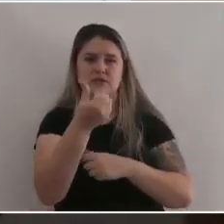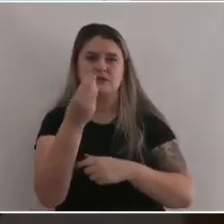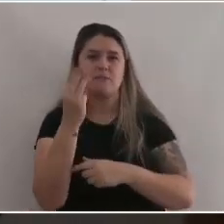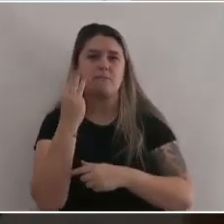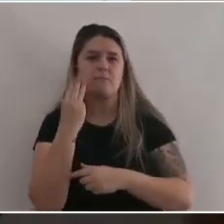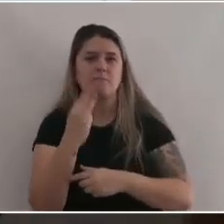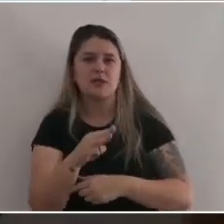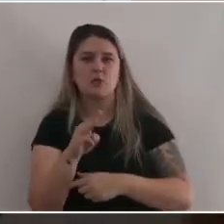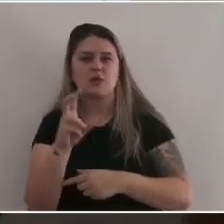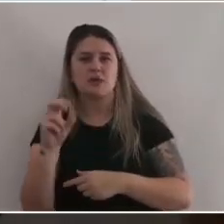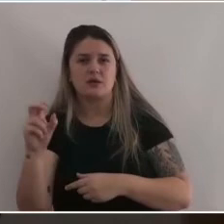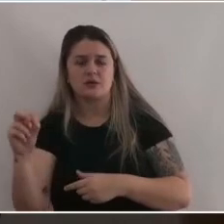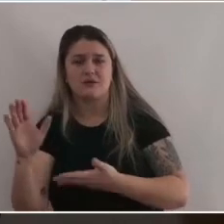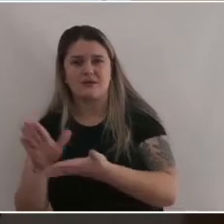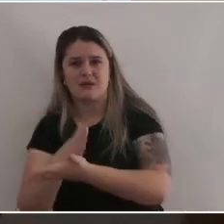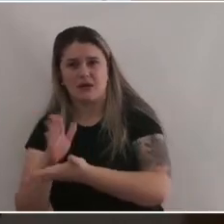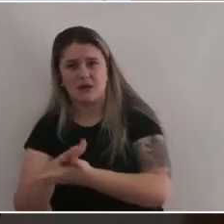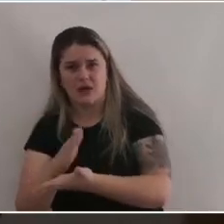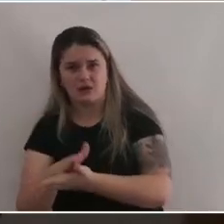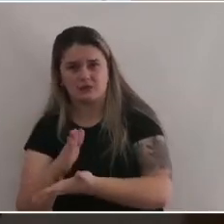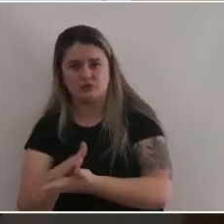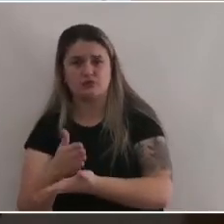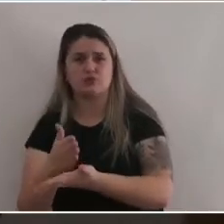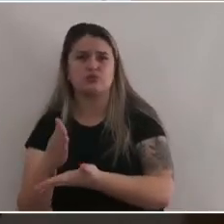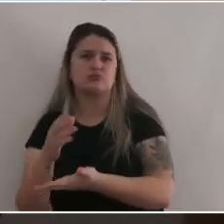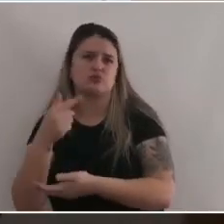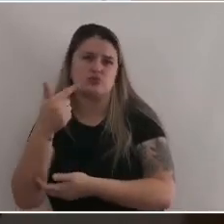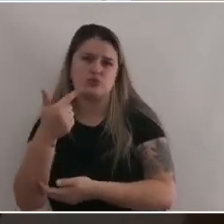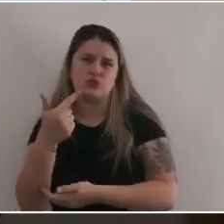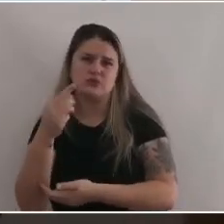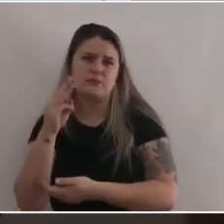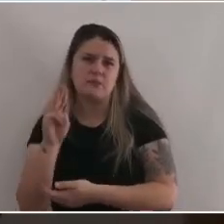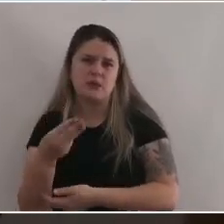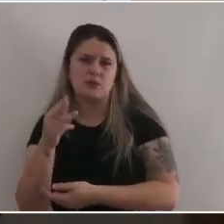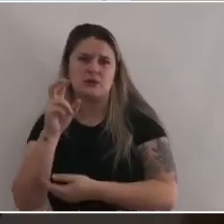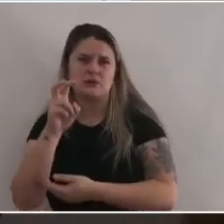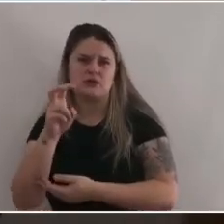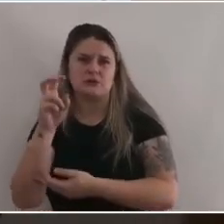500. Despesa empenhada, R$